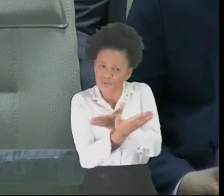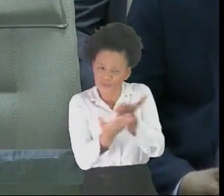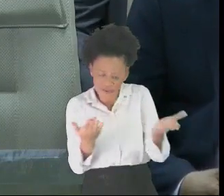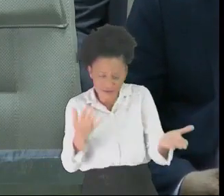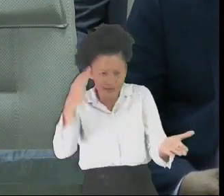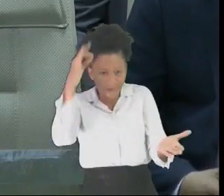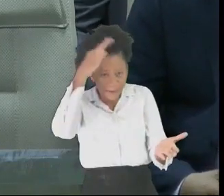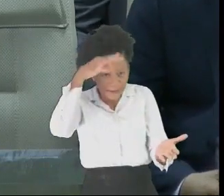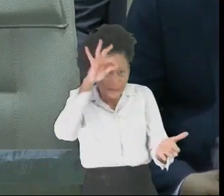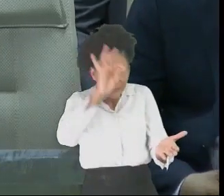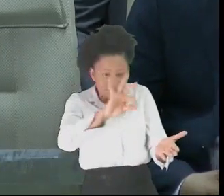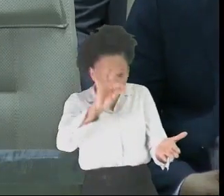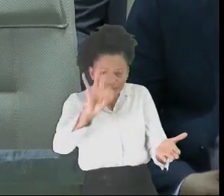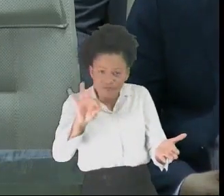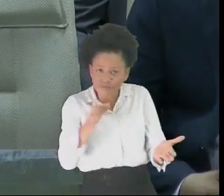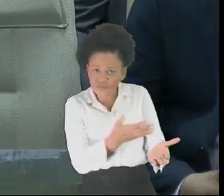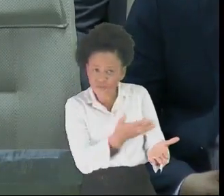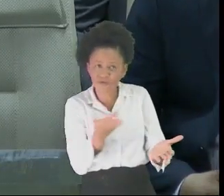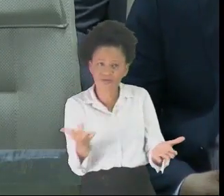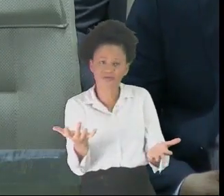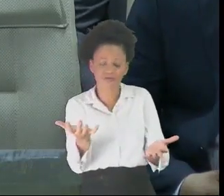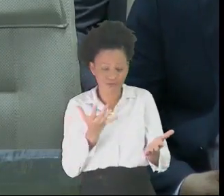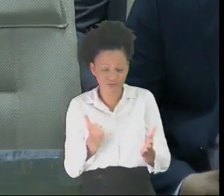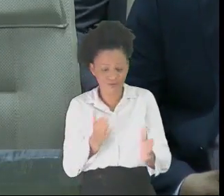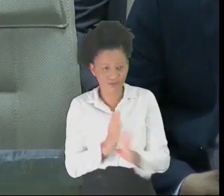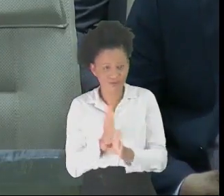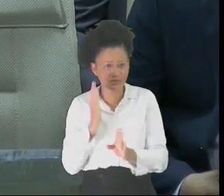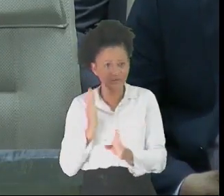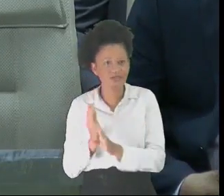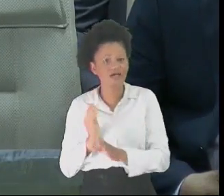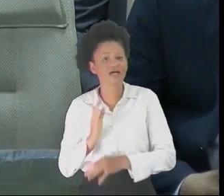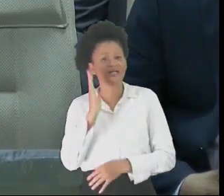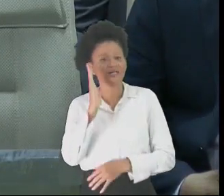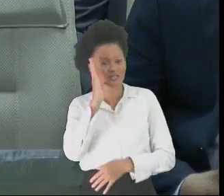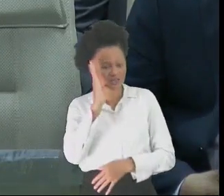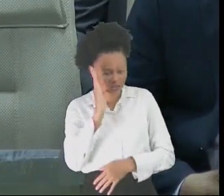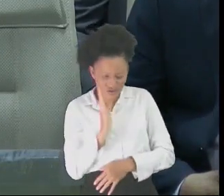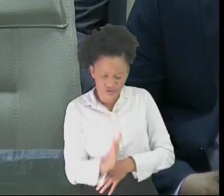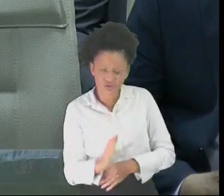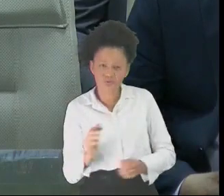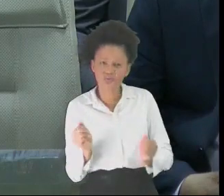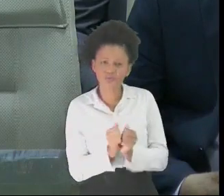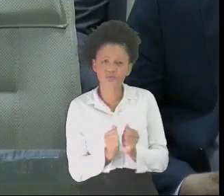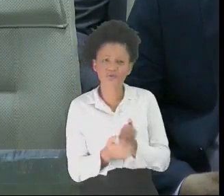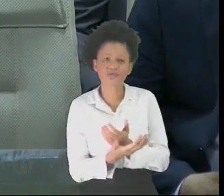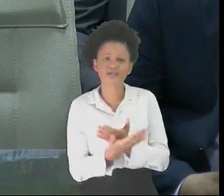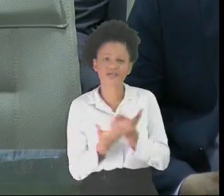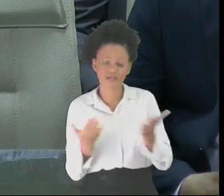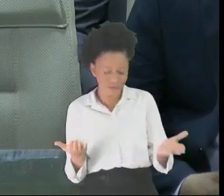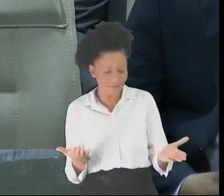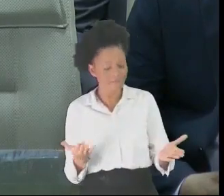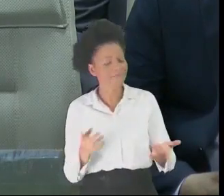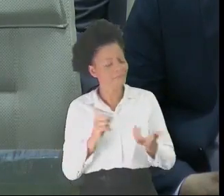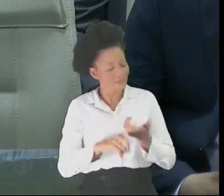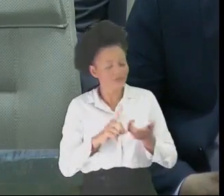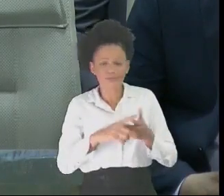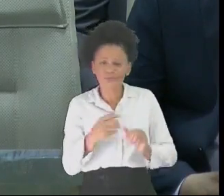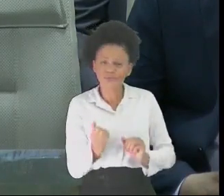Era esse versículo que eu gostaria de achar. Ele já habita convosco, mas ele estará em